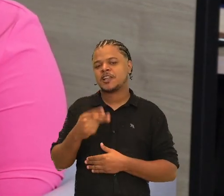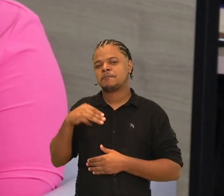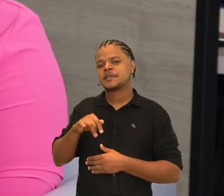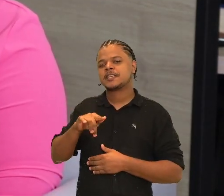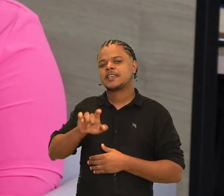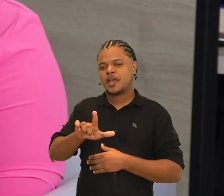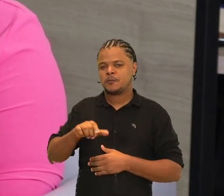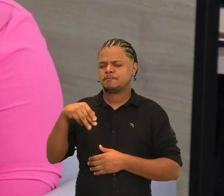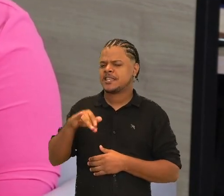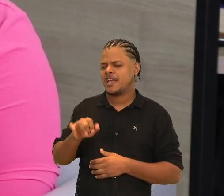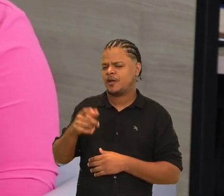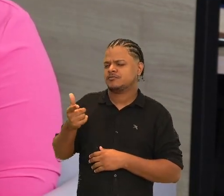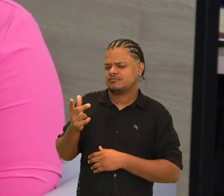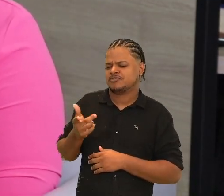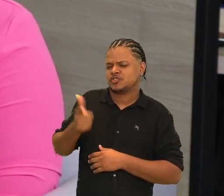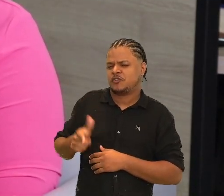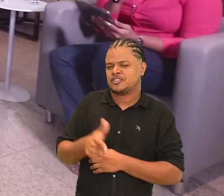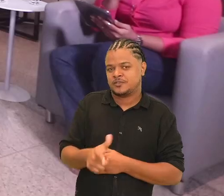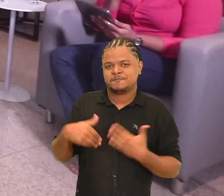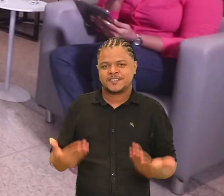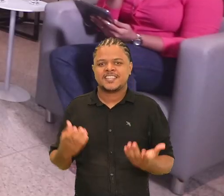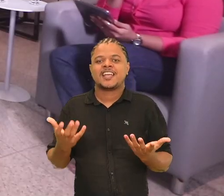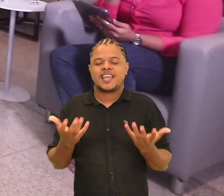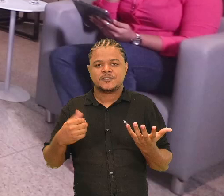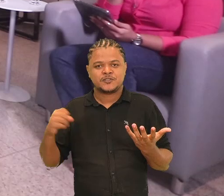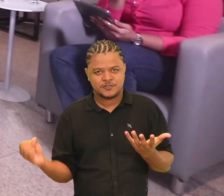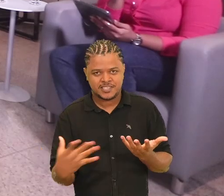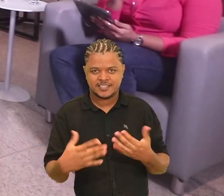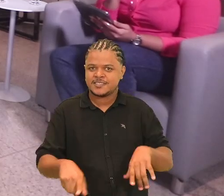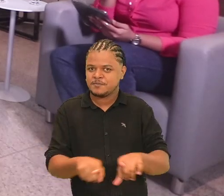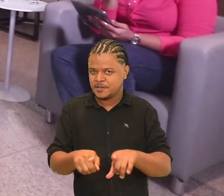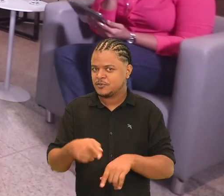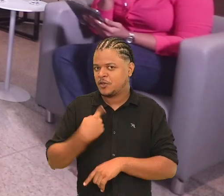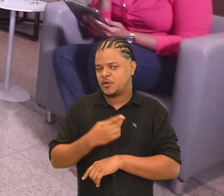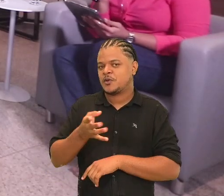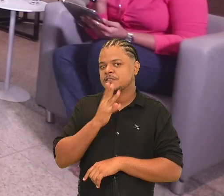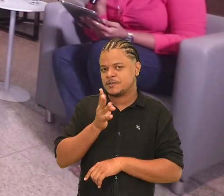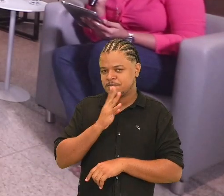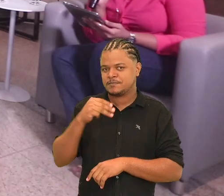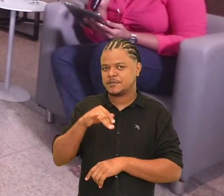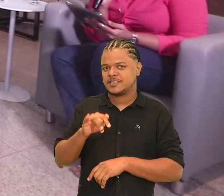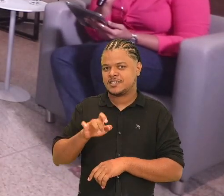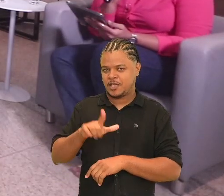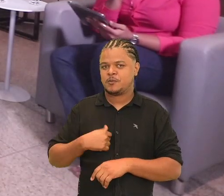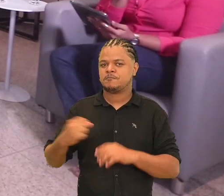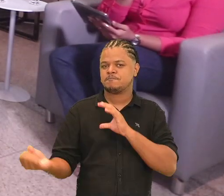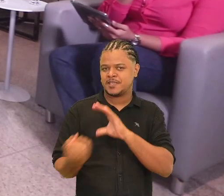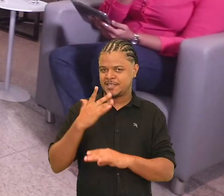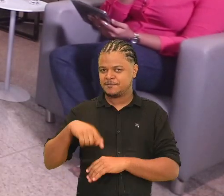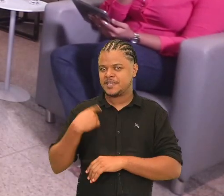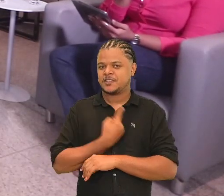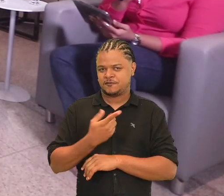Miguel. E agora eu quero convidá-las, né? Convidar vocês também que estão acompanhando a gente a conhecer o Miguel. Ele mandou uma mensagem para a gente.